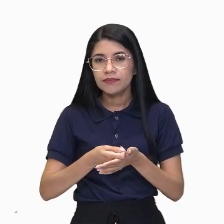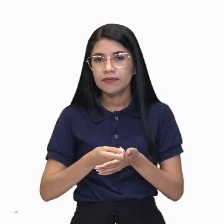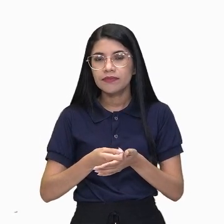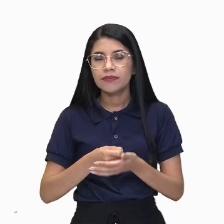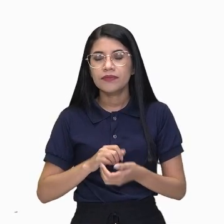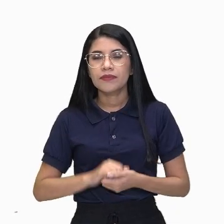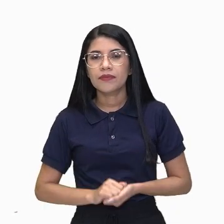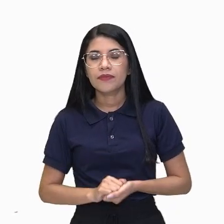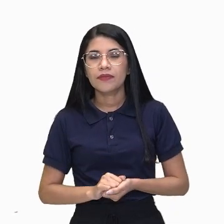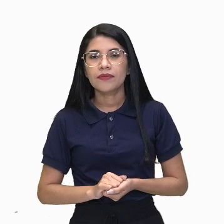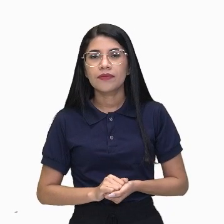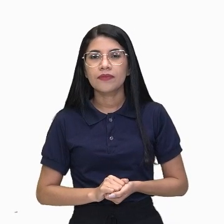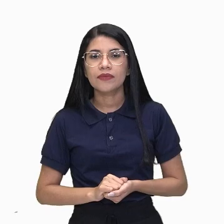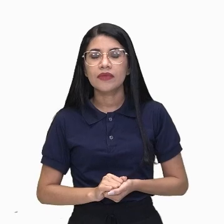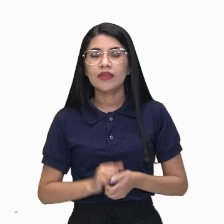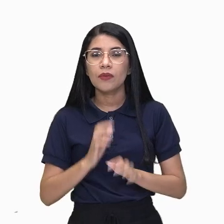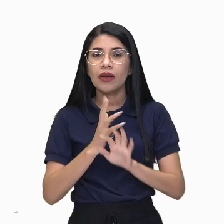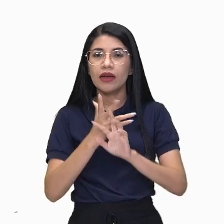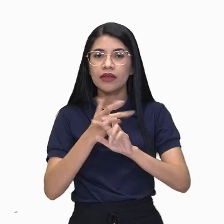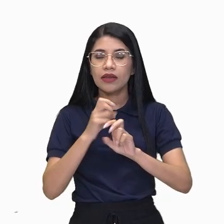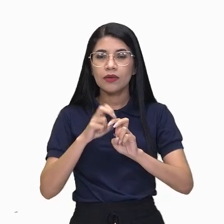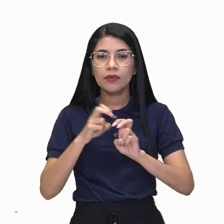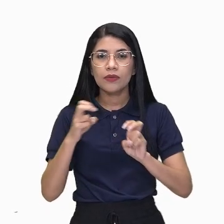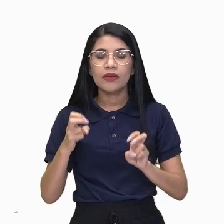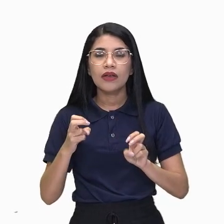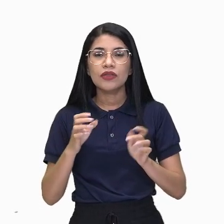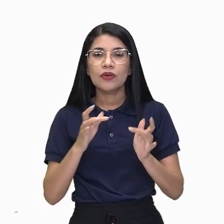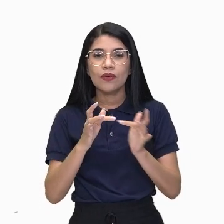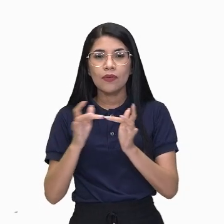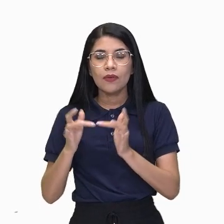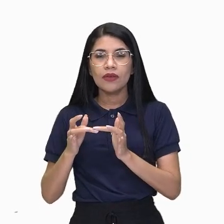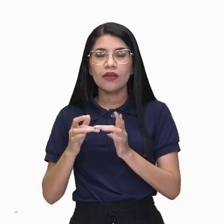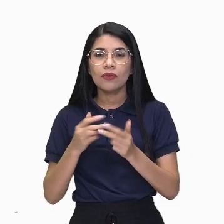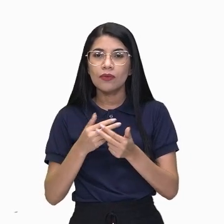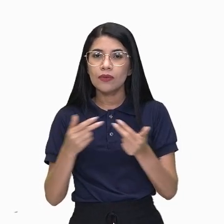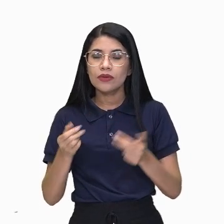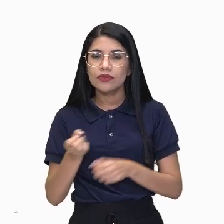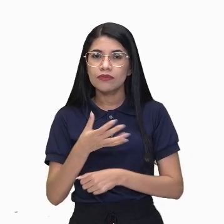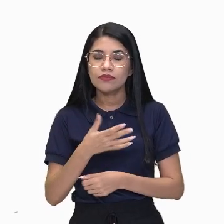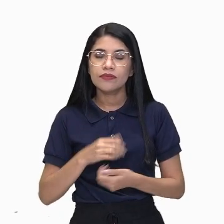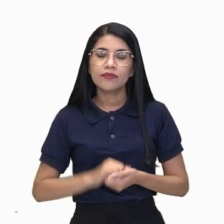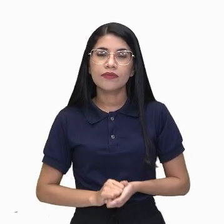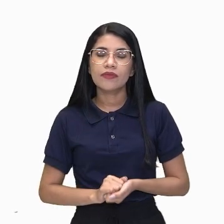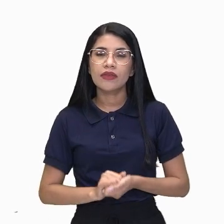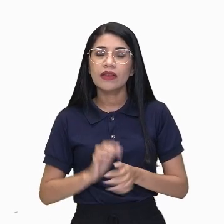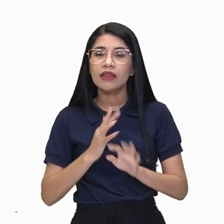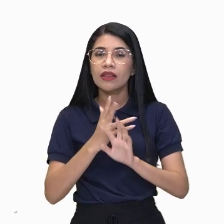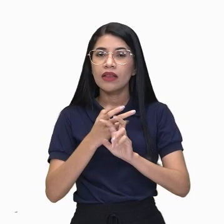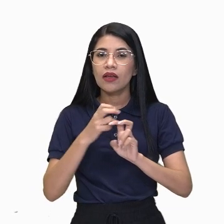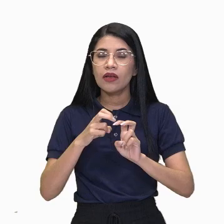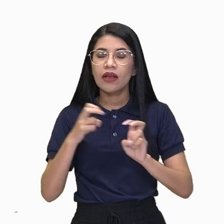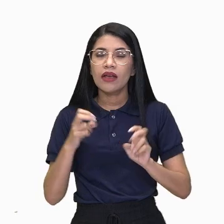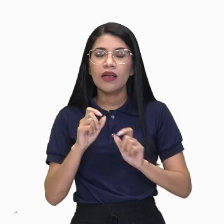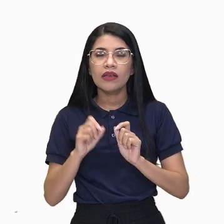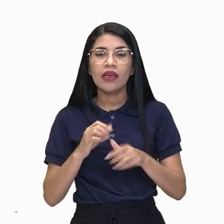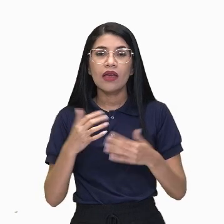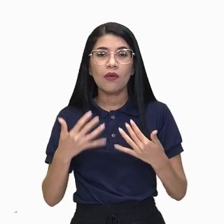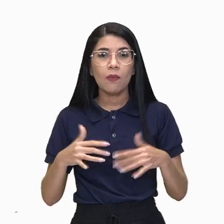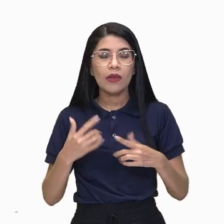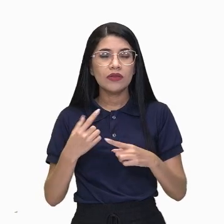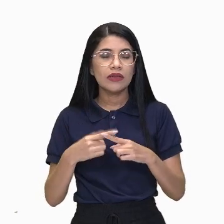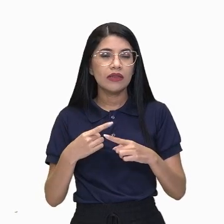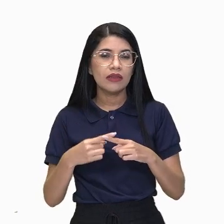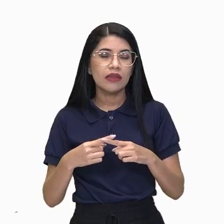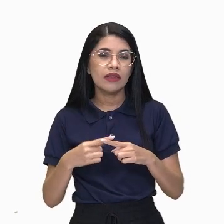Então, interculturalidade e contato com a modernidade. A interculturalidade é um fenômeno complexo que